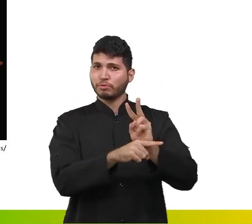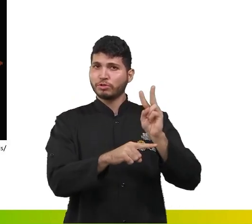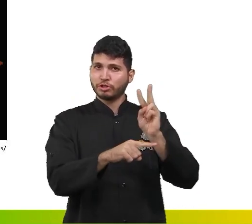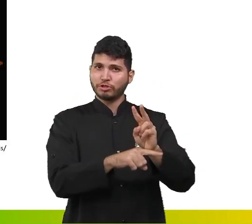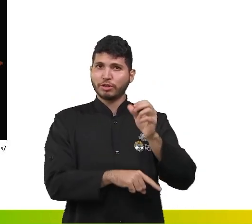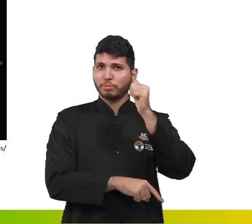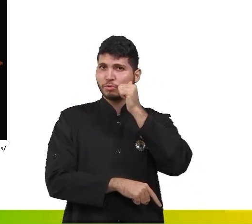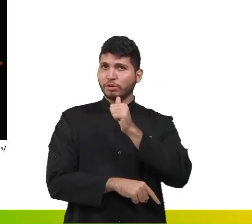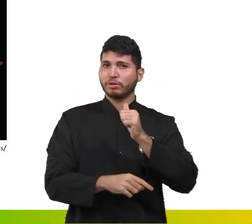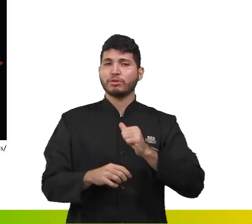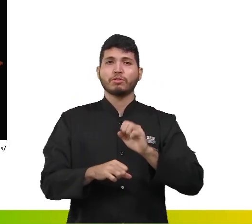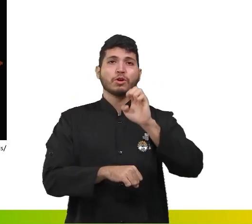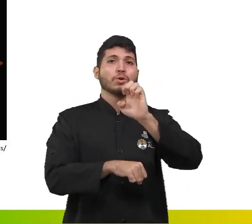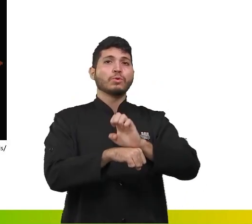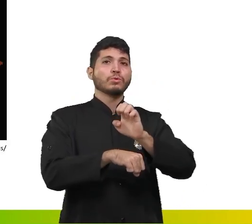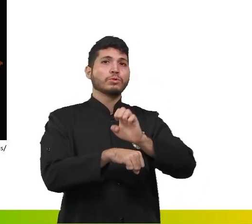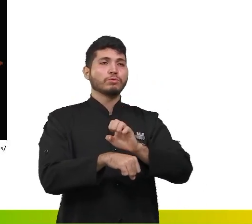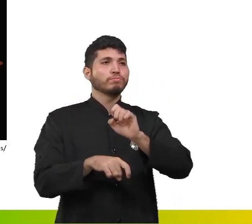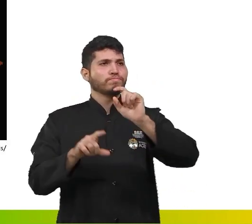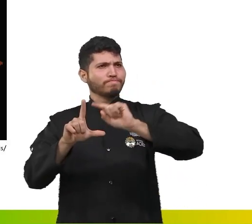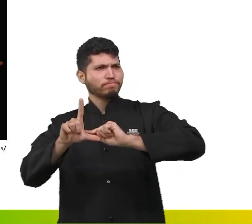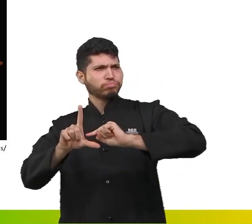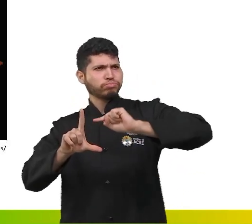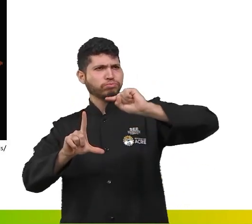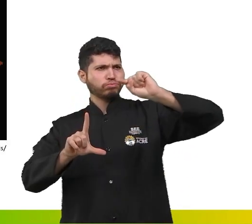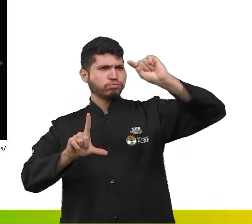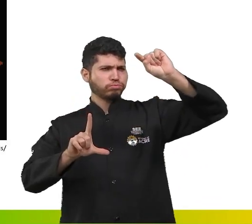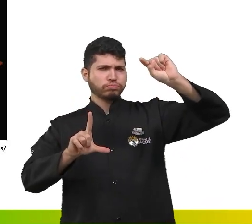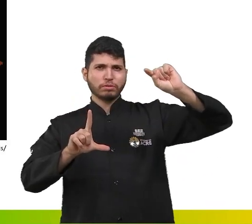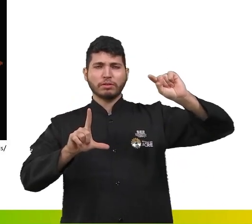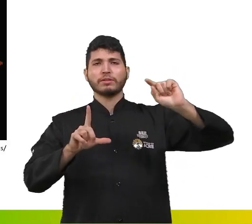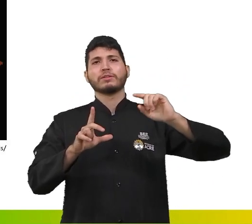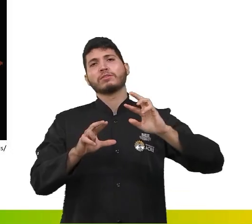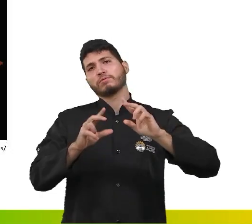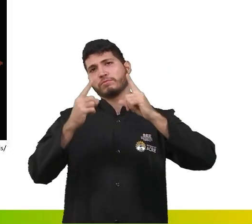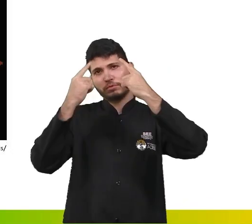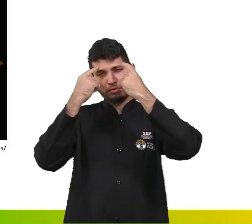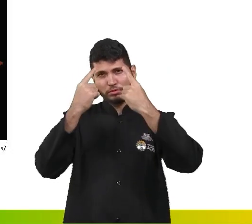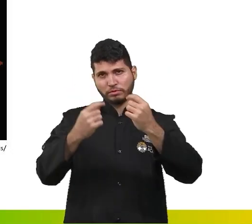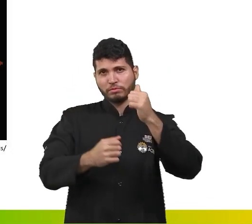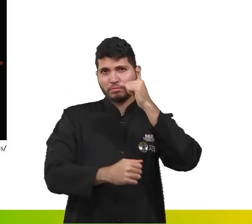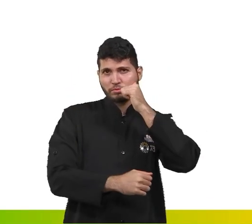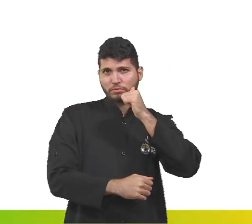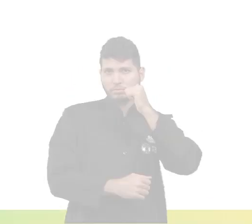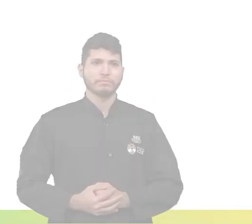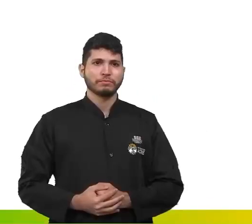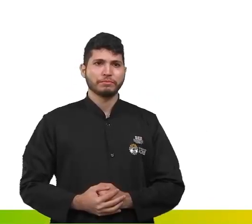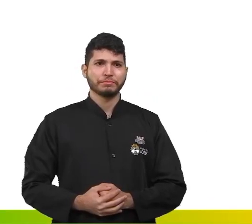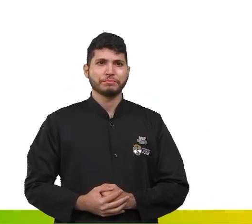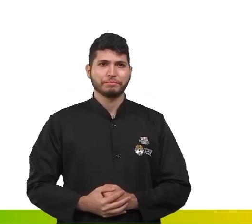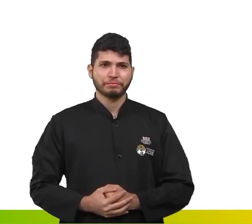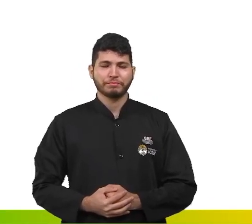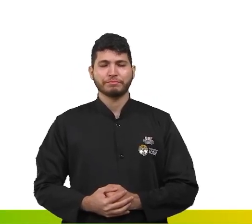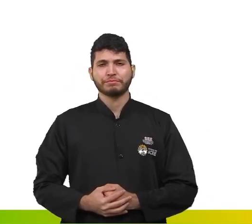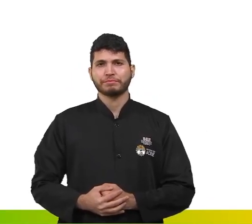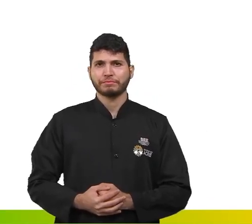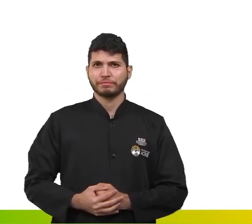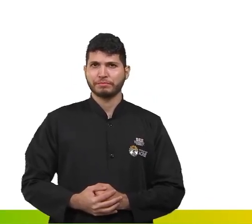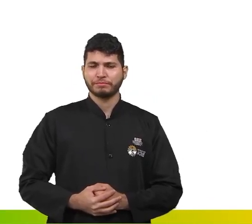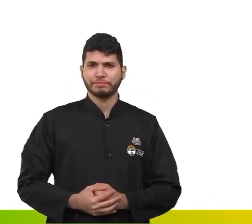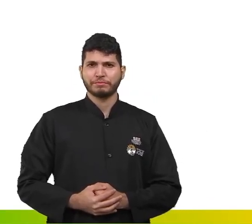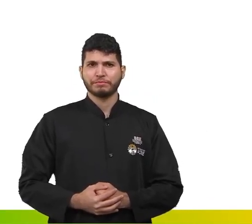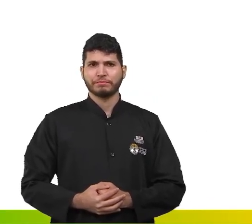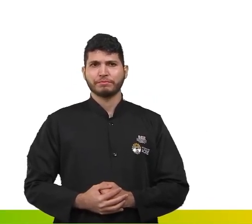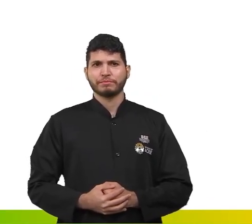tem apresentado altas taxas de violência contra a mulher, incluindo o feminicídio. Eu trouxe agora aqui